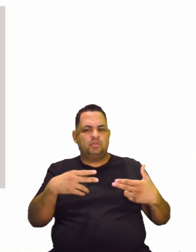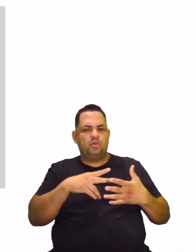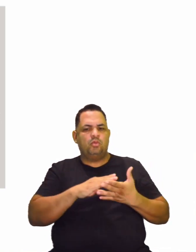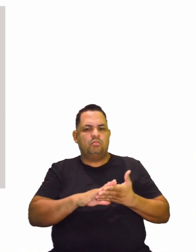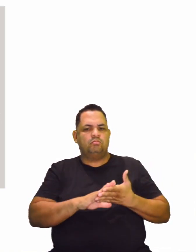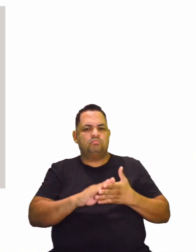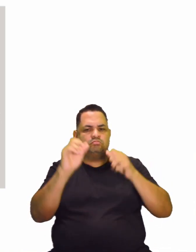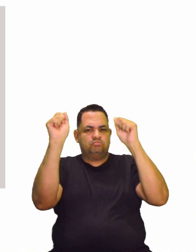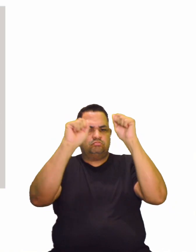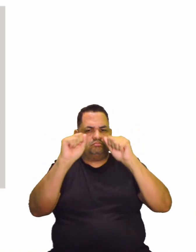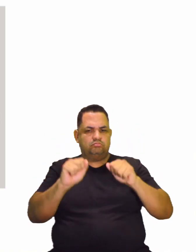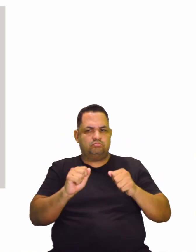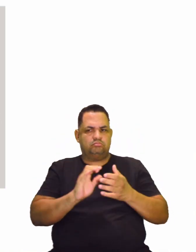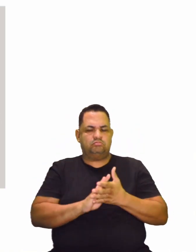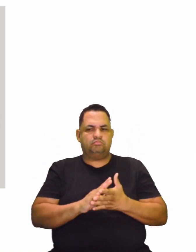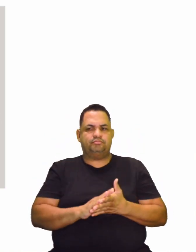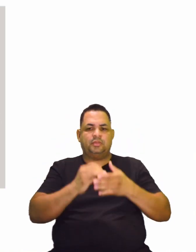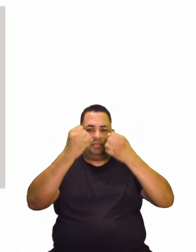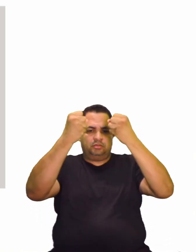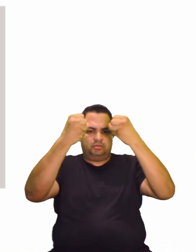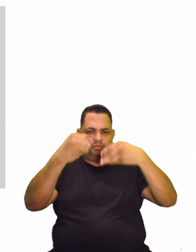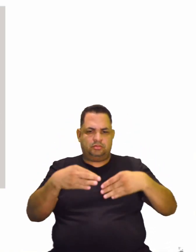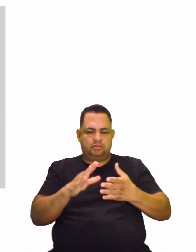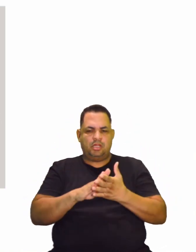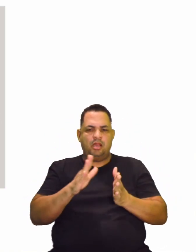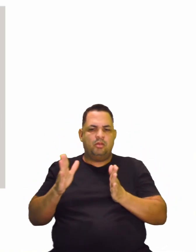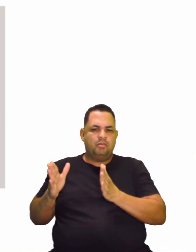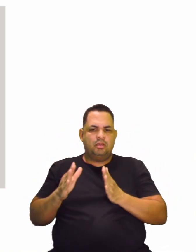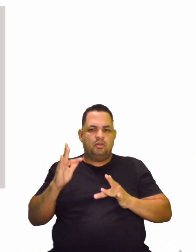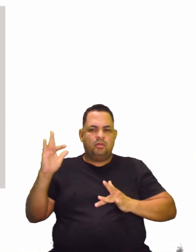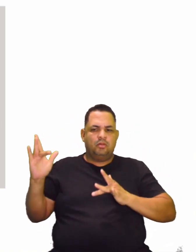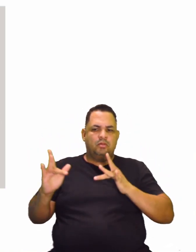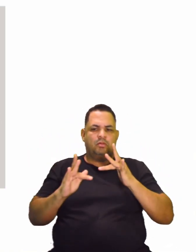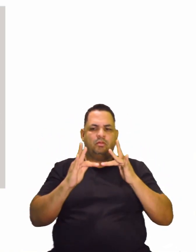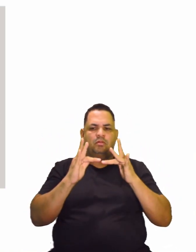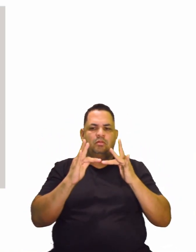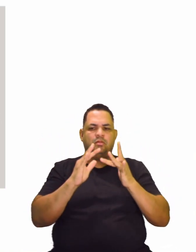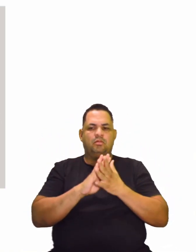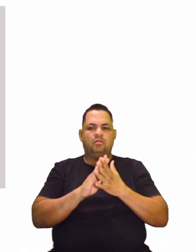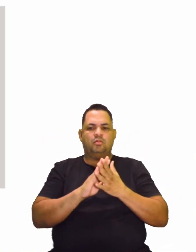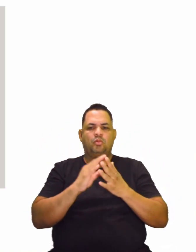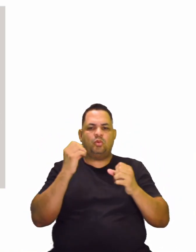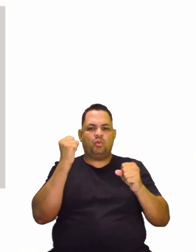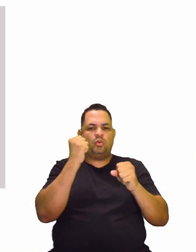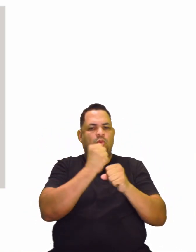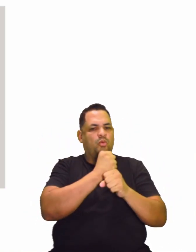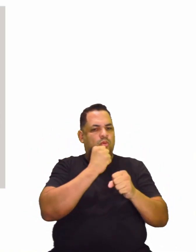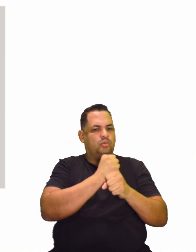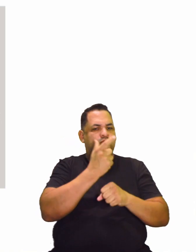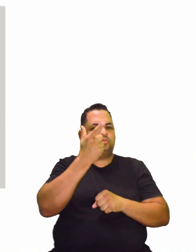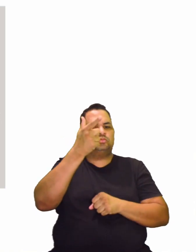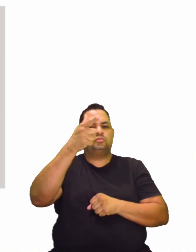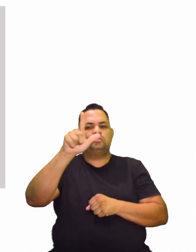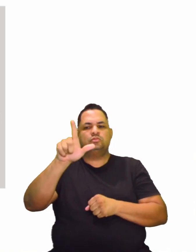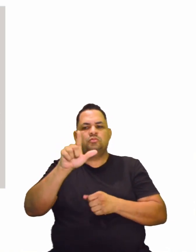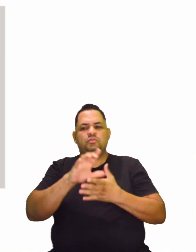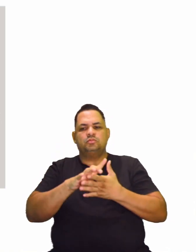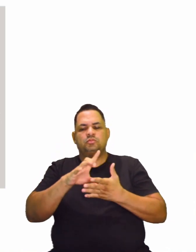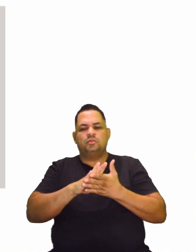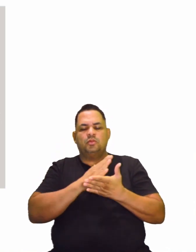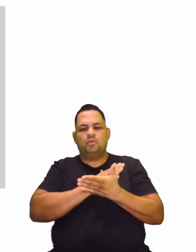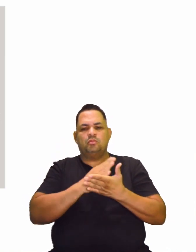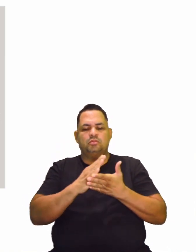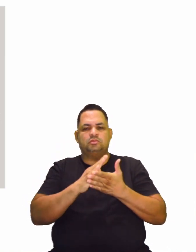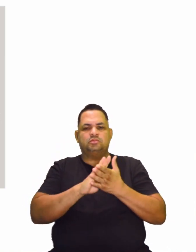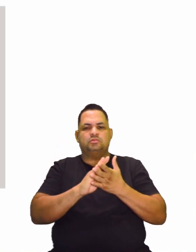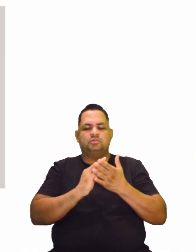Só fazendo um comentário aqui, que no período clássico, né, com a reconstrução de Atenas, começaram a surgir os templos e as